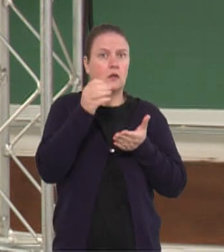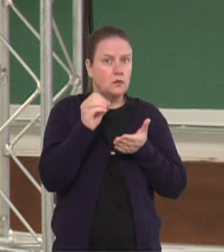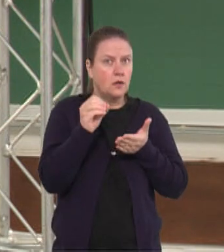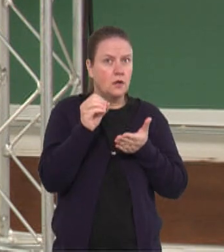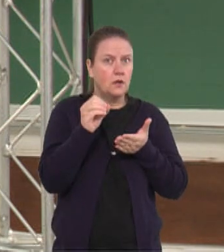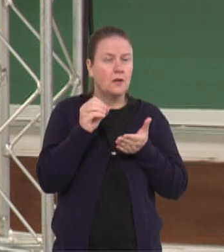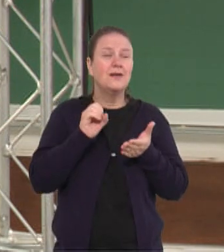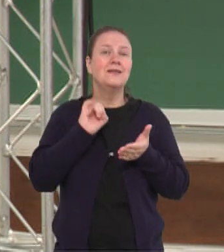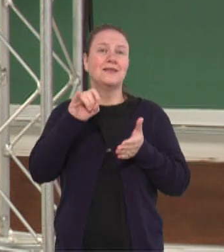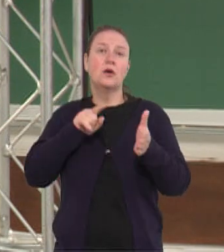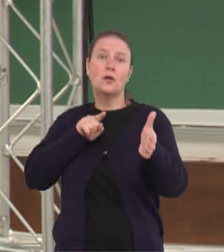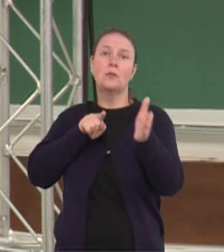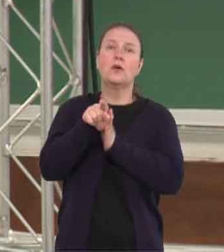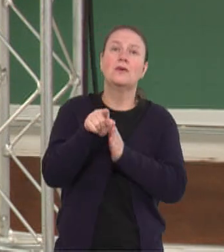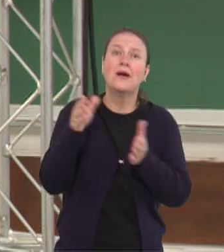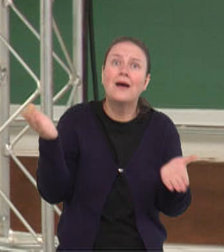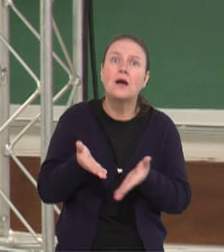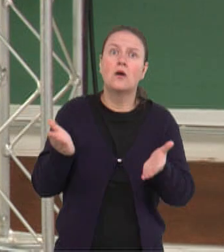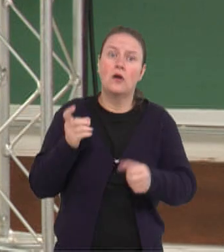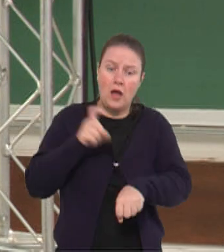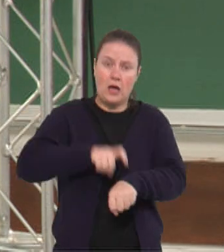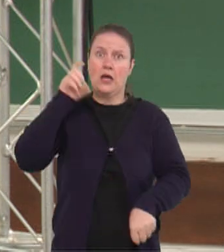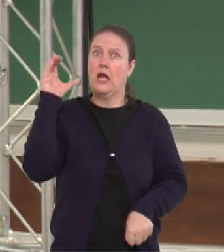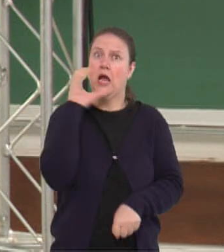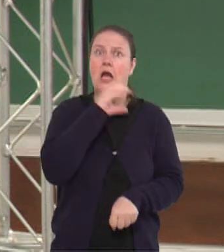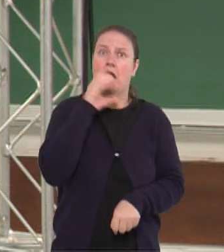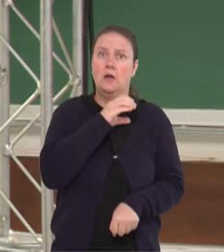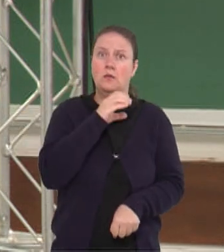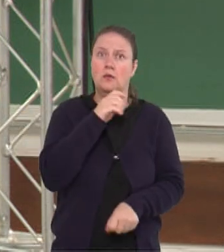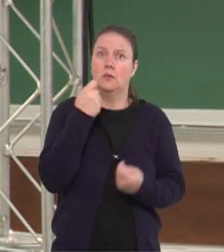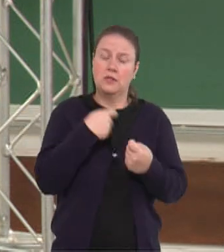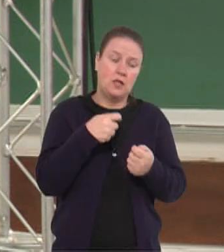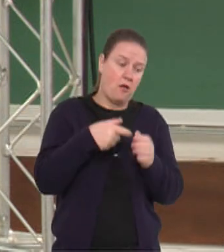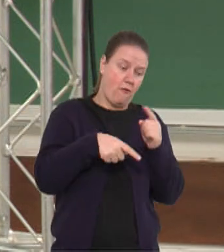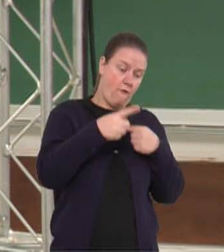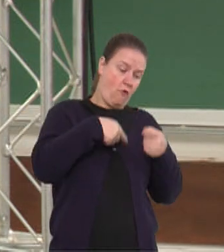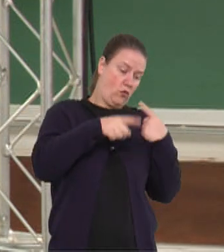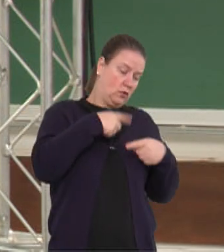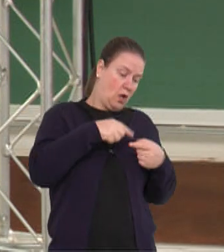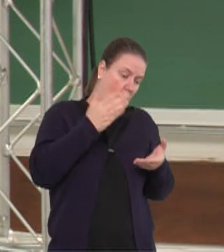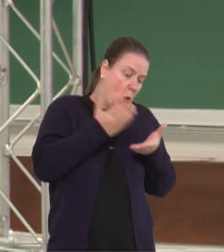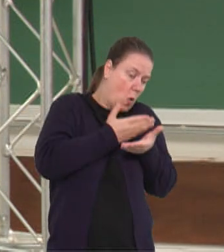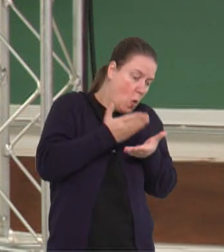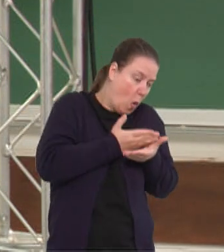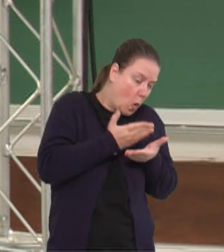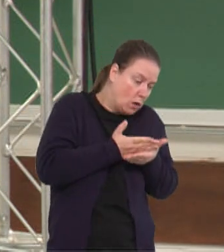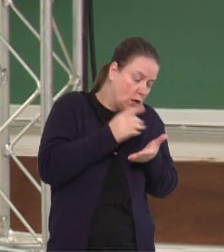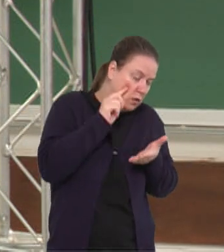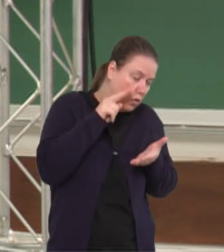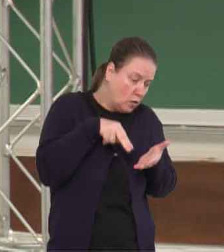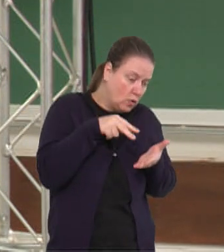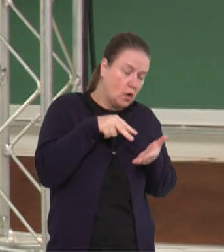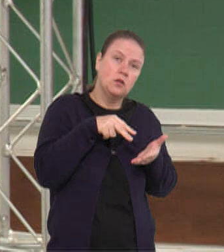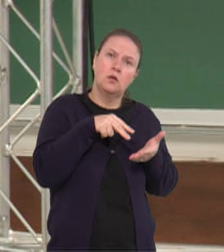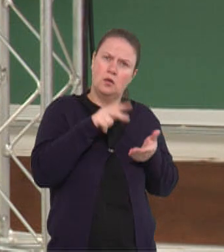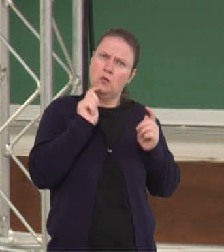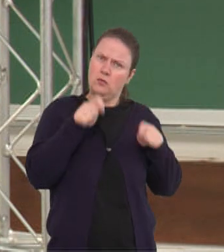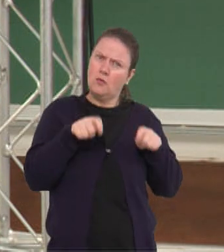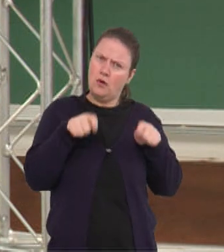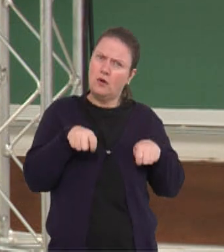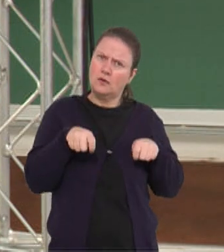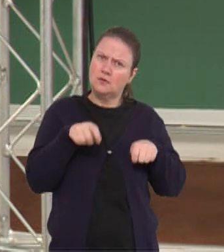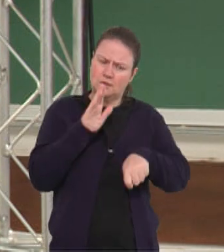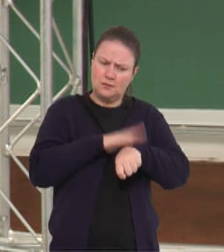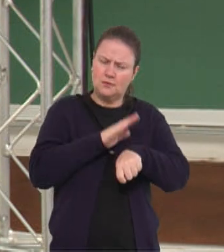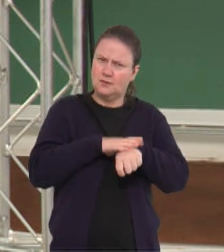10? Ai, meu Deus, precisa dar uma olhadinha lá no seu caderno? Não tem problema, você tem tempo para isso. Vamos dar alguns